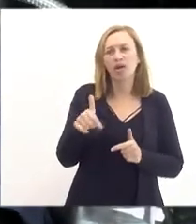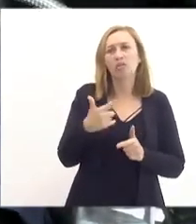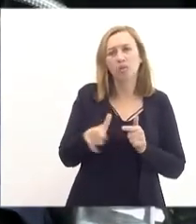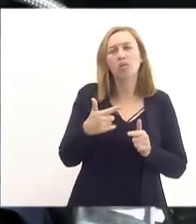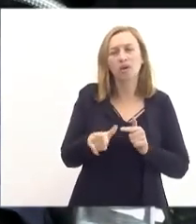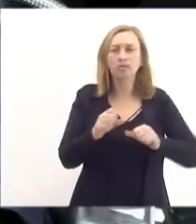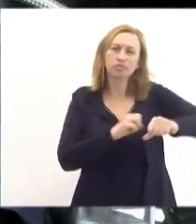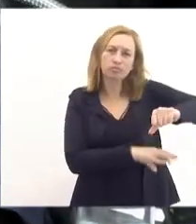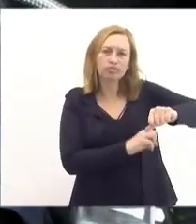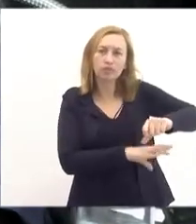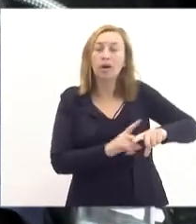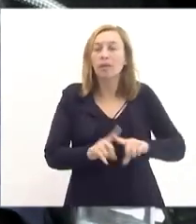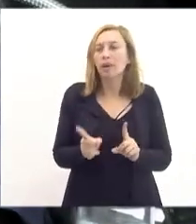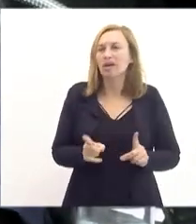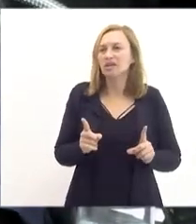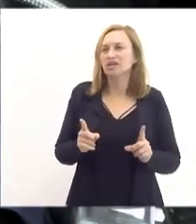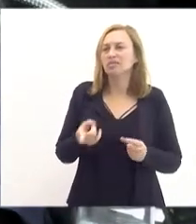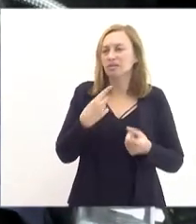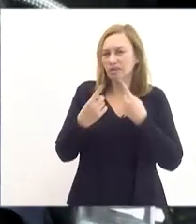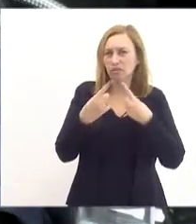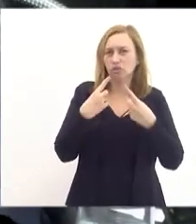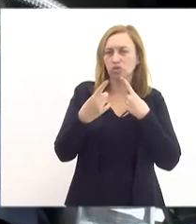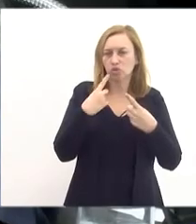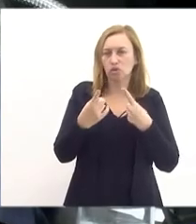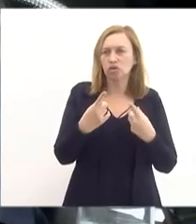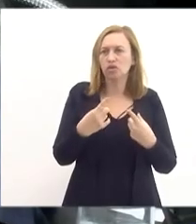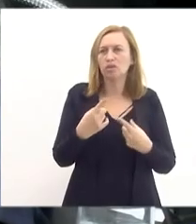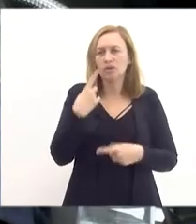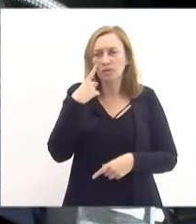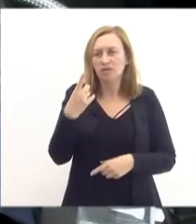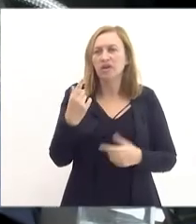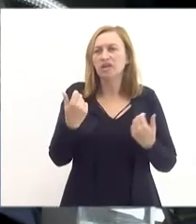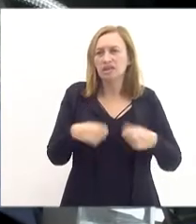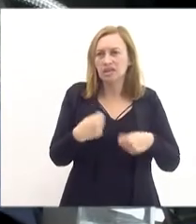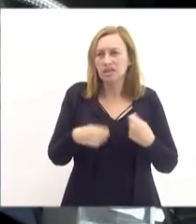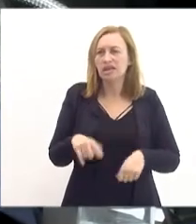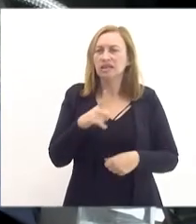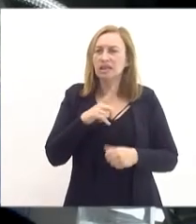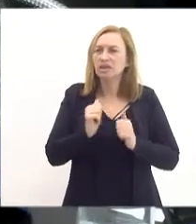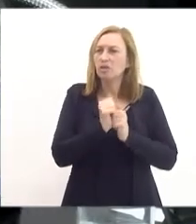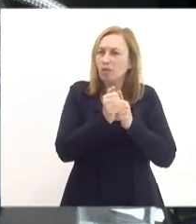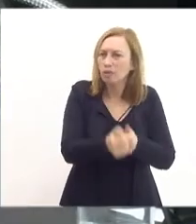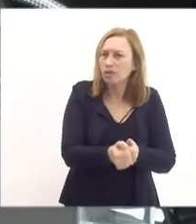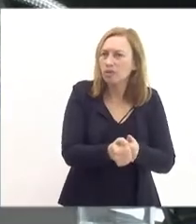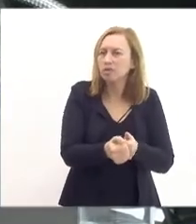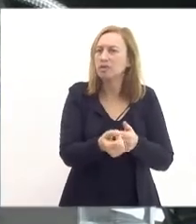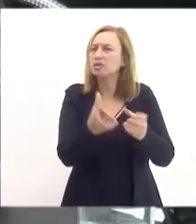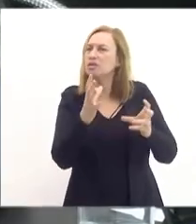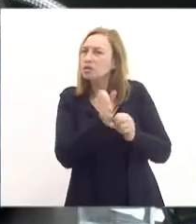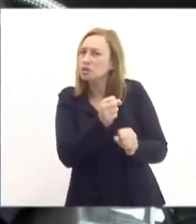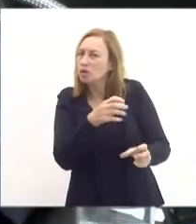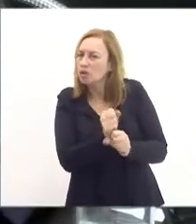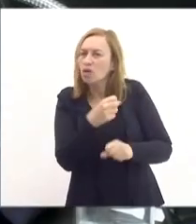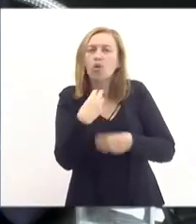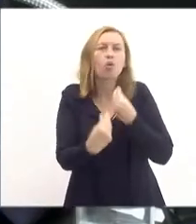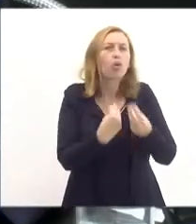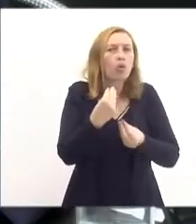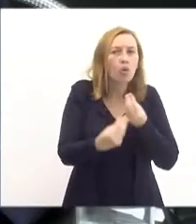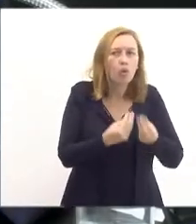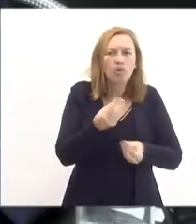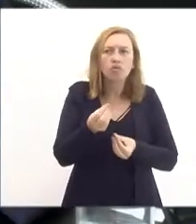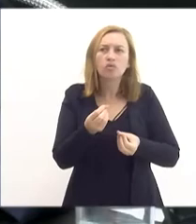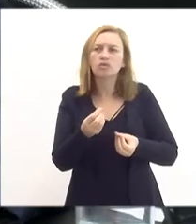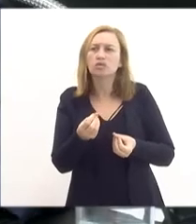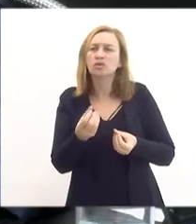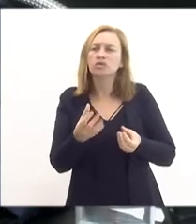fundo. Só para colocar essa discussão, para ver se há necessidade de um acompanhamento desse cálculo, para ver como é que vai ser isso, até para